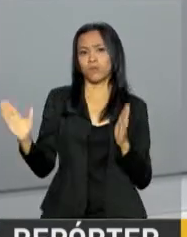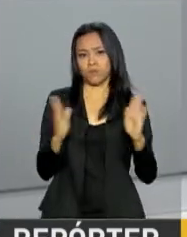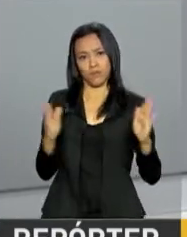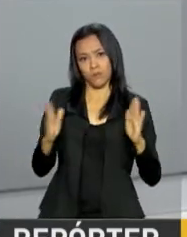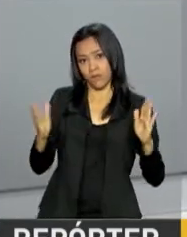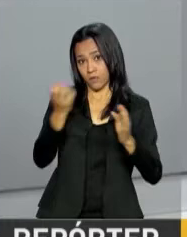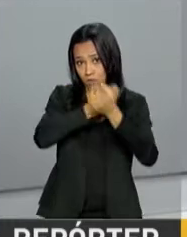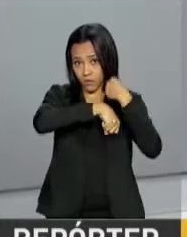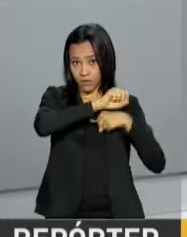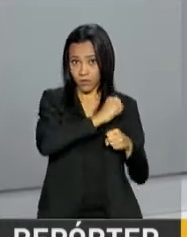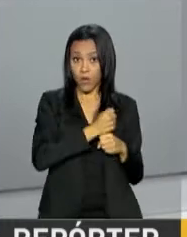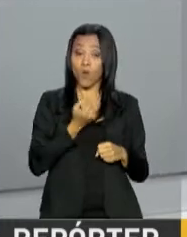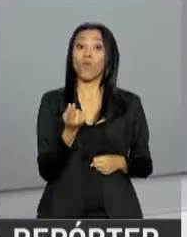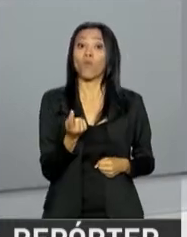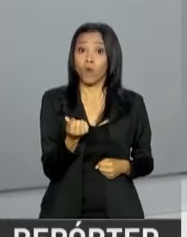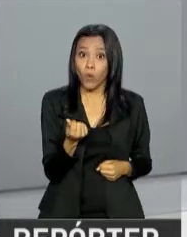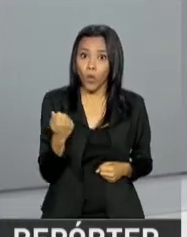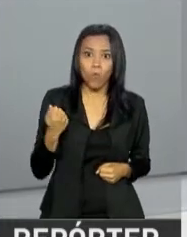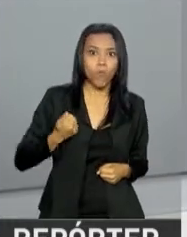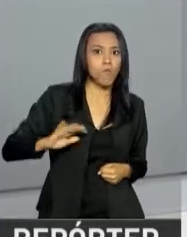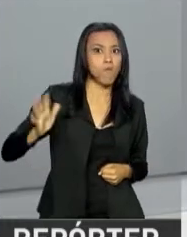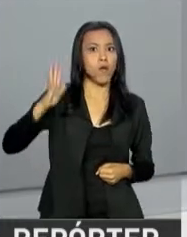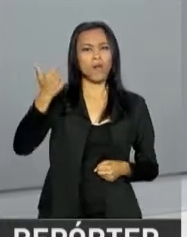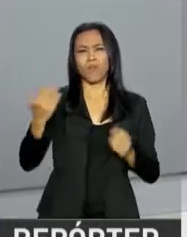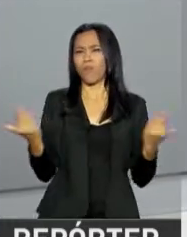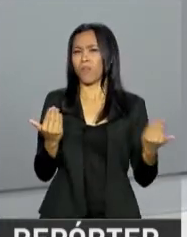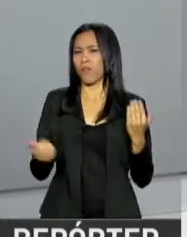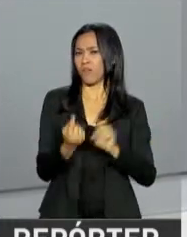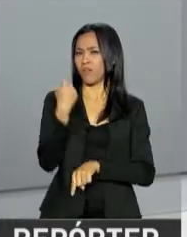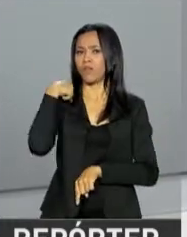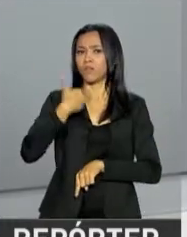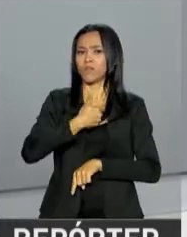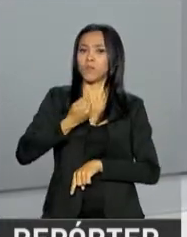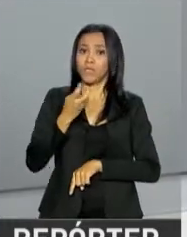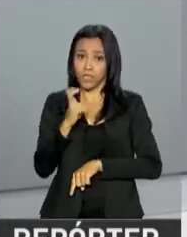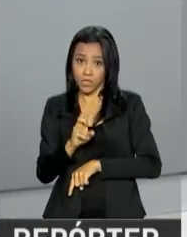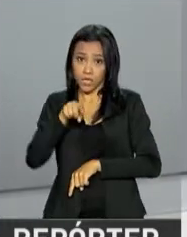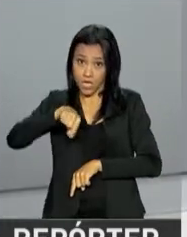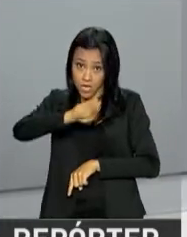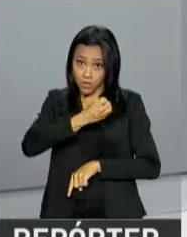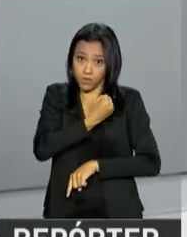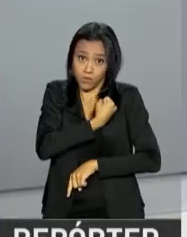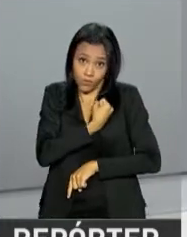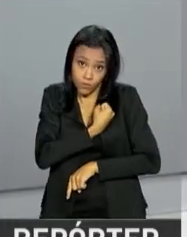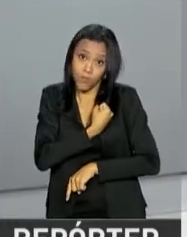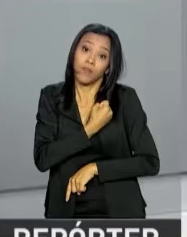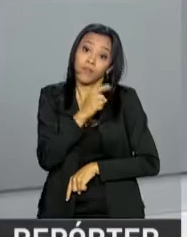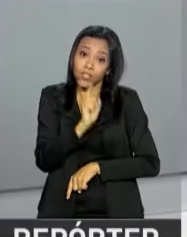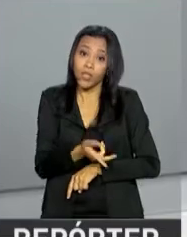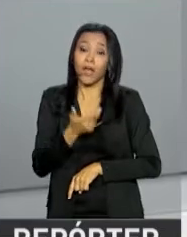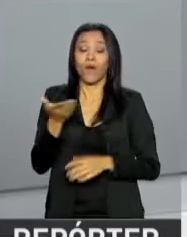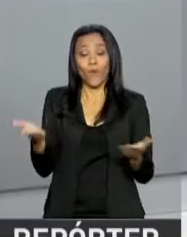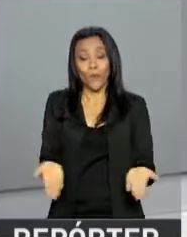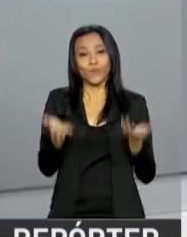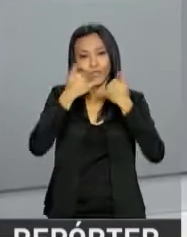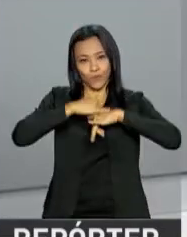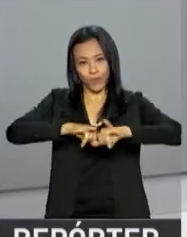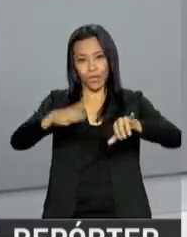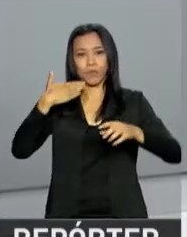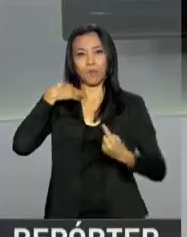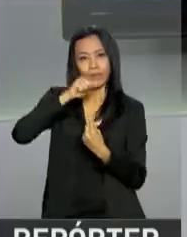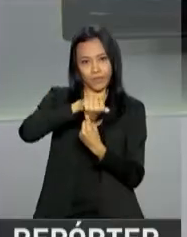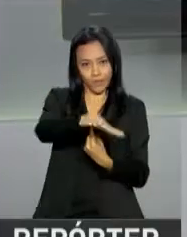o valor também é o maior para este período desde 2011 os números do setor externo foram divulgados hoje pelo banco